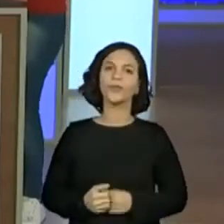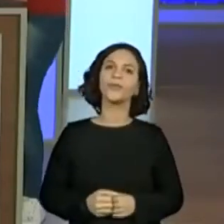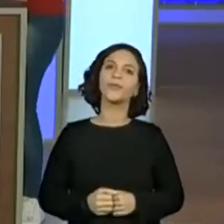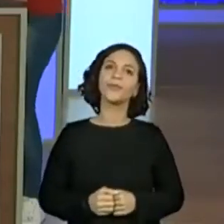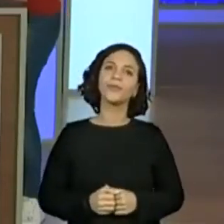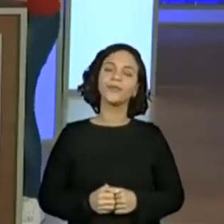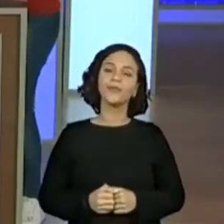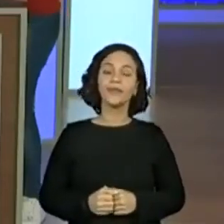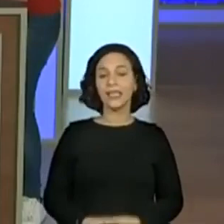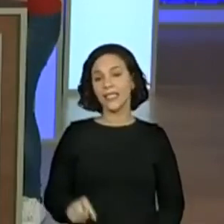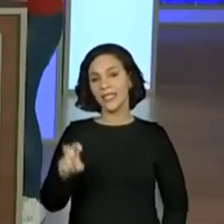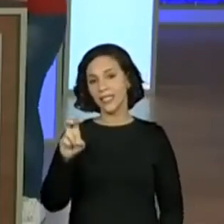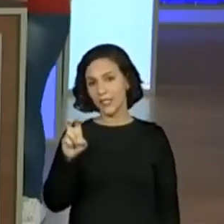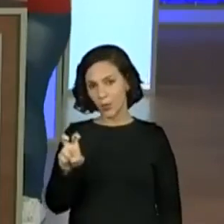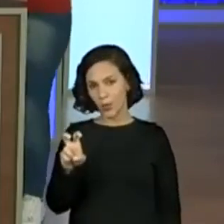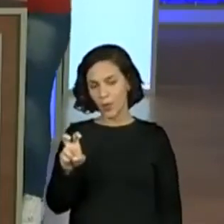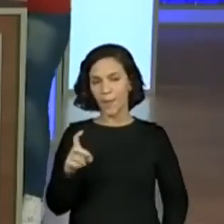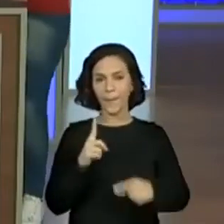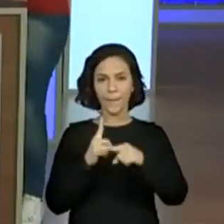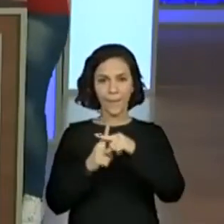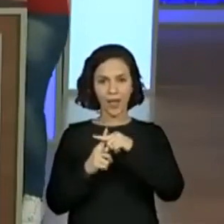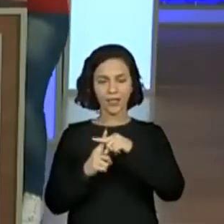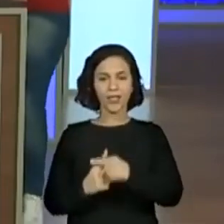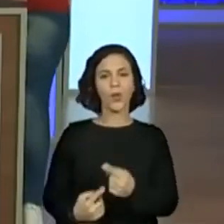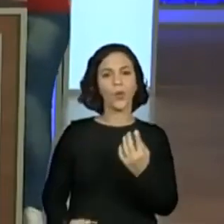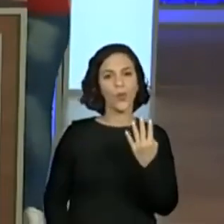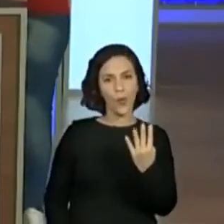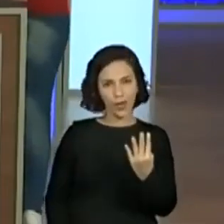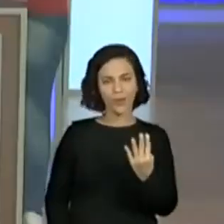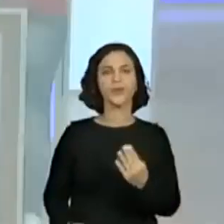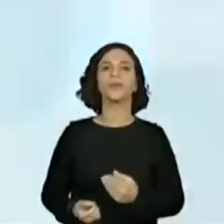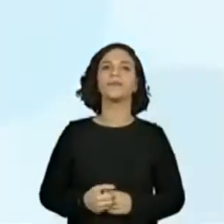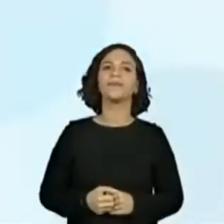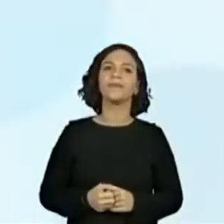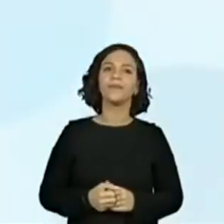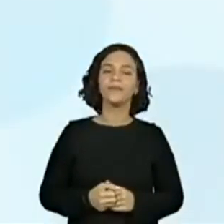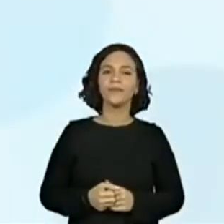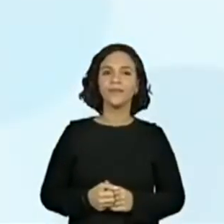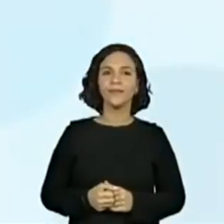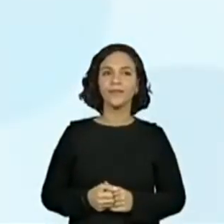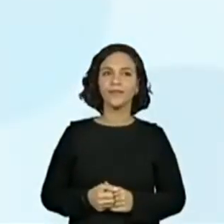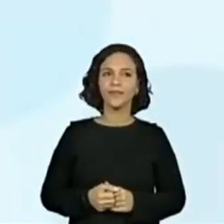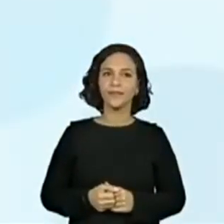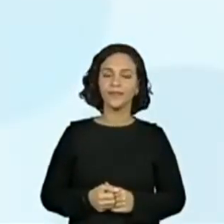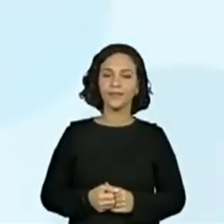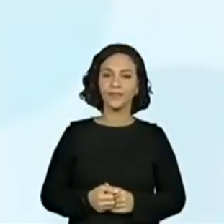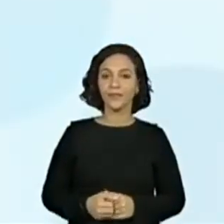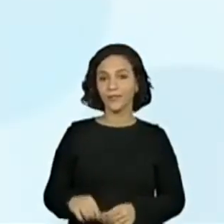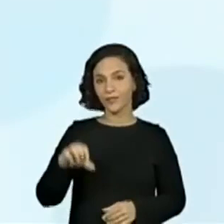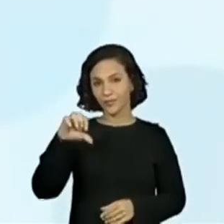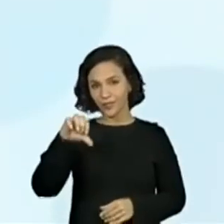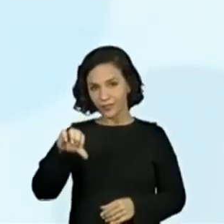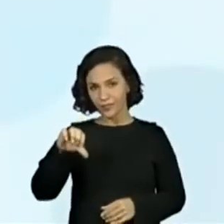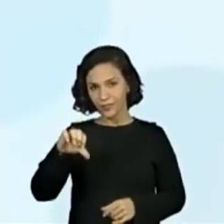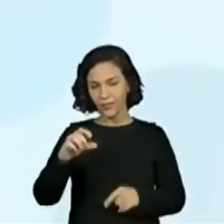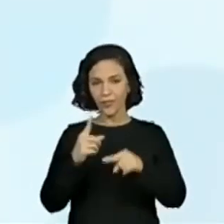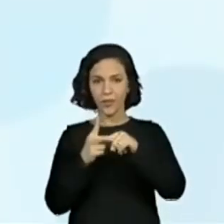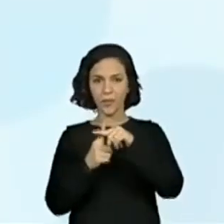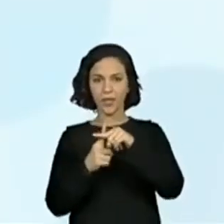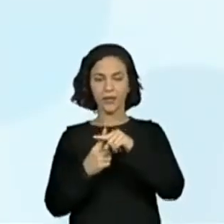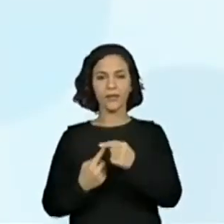estudantes. 5 mais 4, eles também sugeriram, professora. 5 mais 4. 9 mais 6.